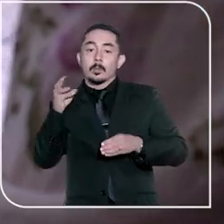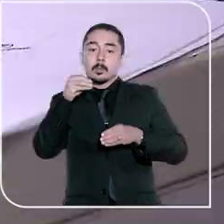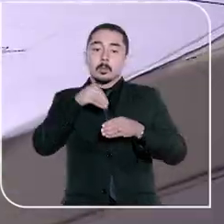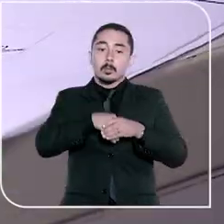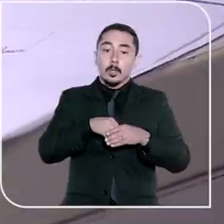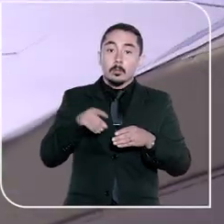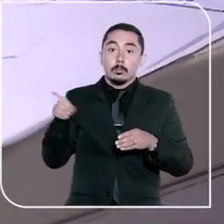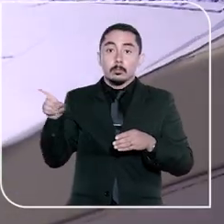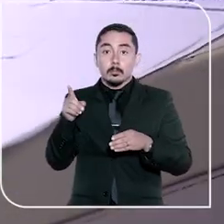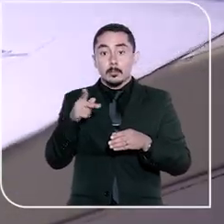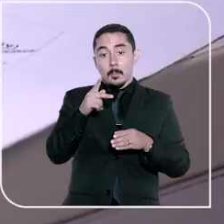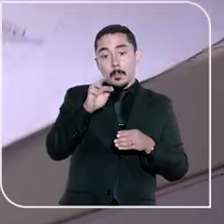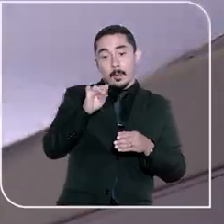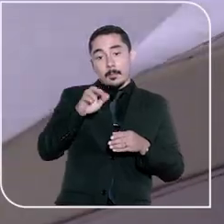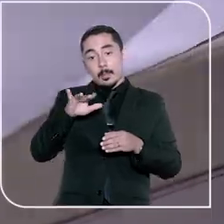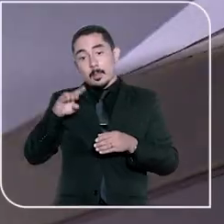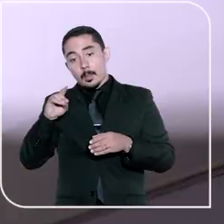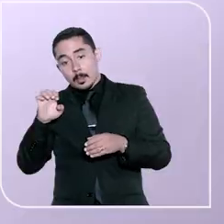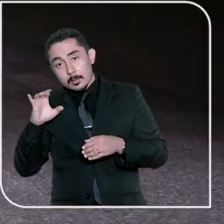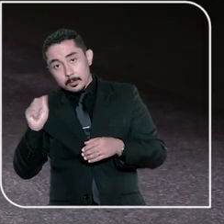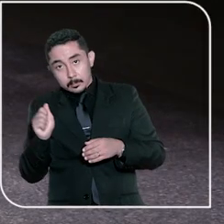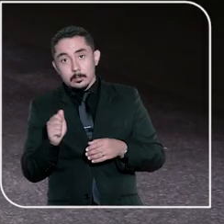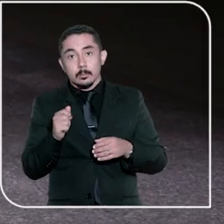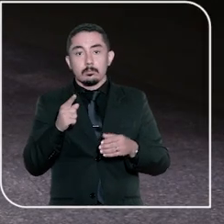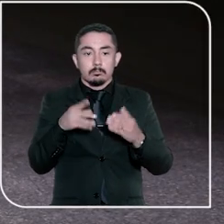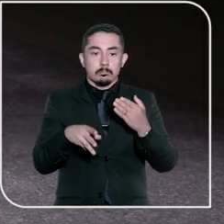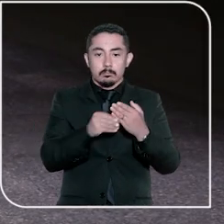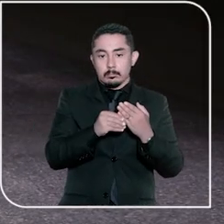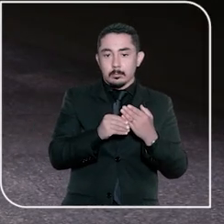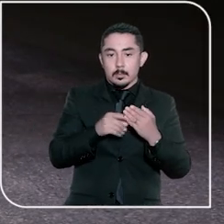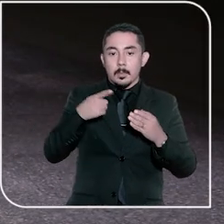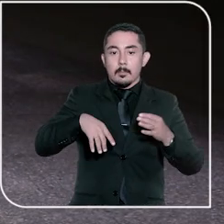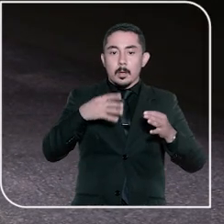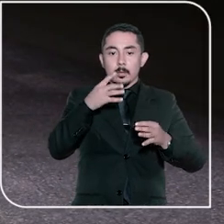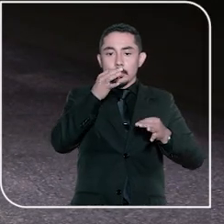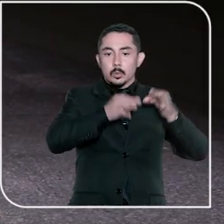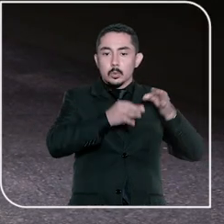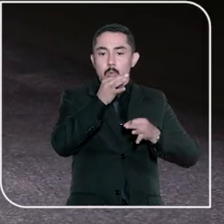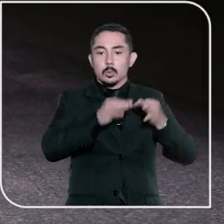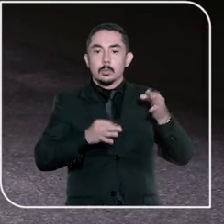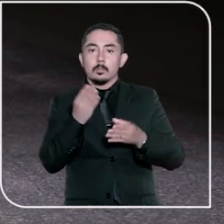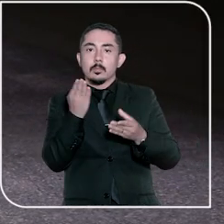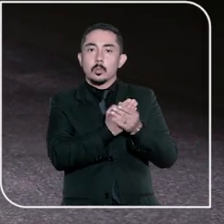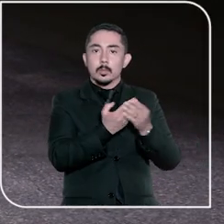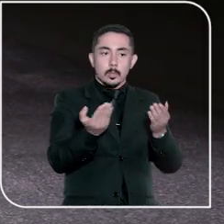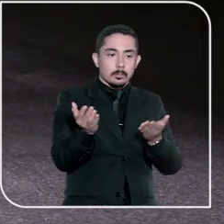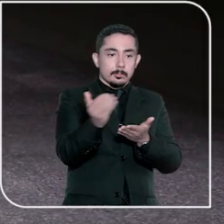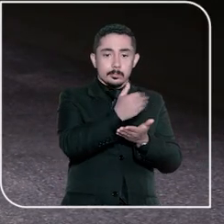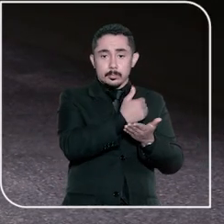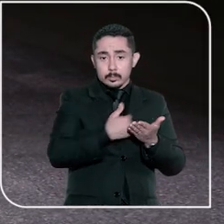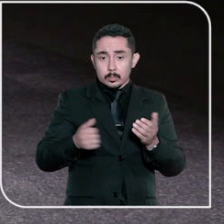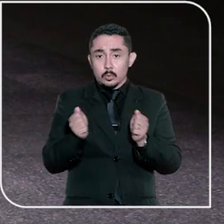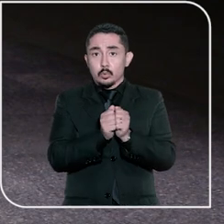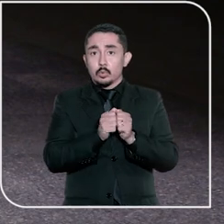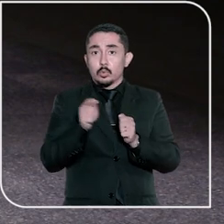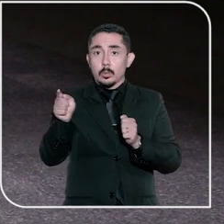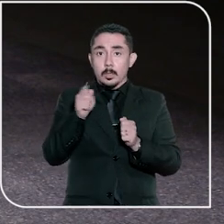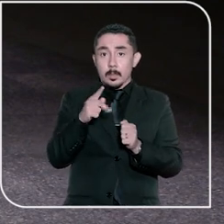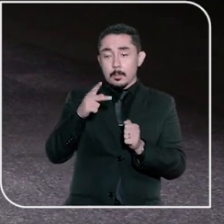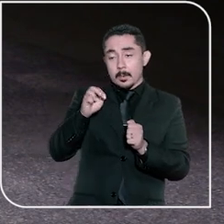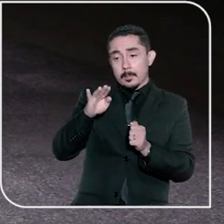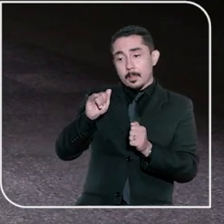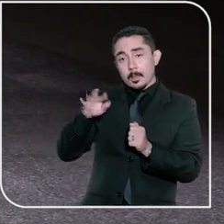entidade fechada de previdência complementar no caso analisado foi ajuizada ação de cobrança contra uma fundação de previdência